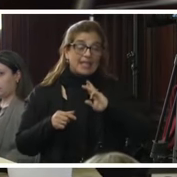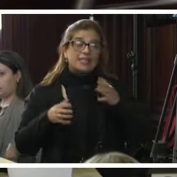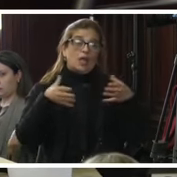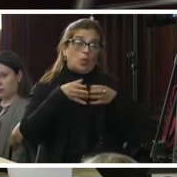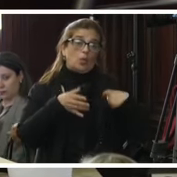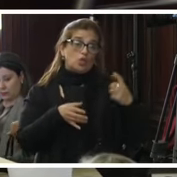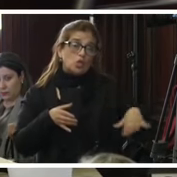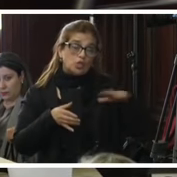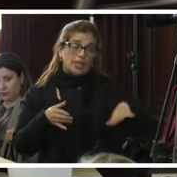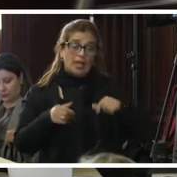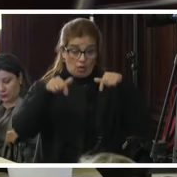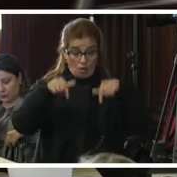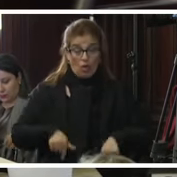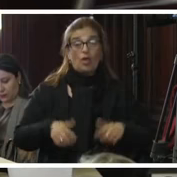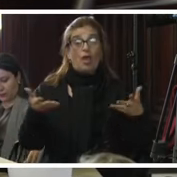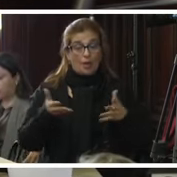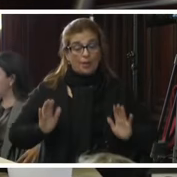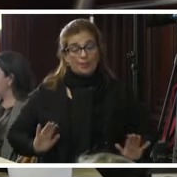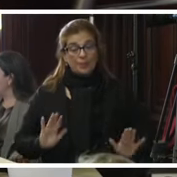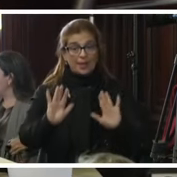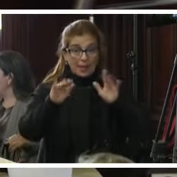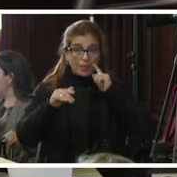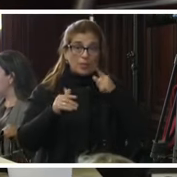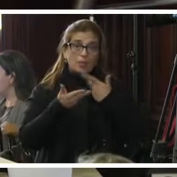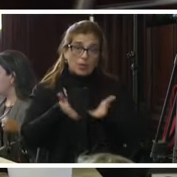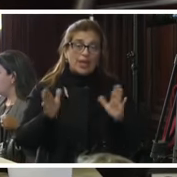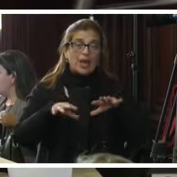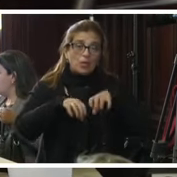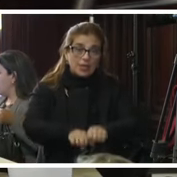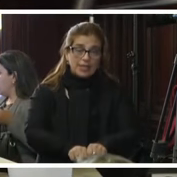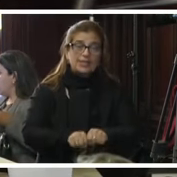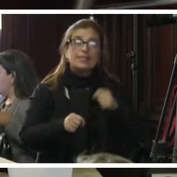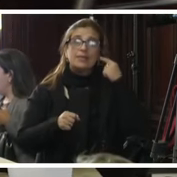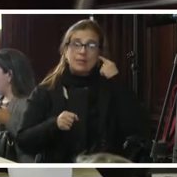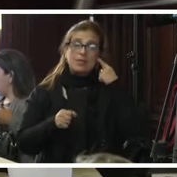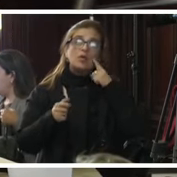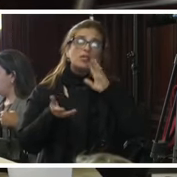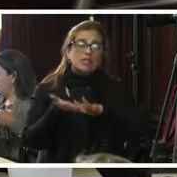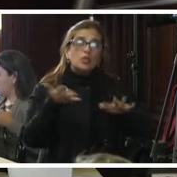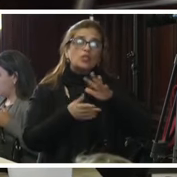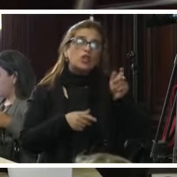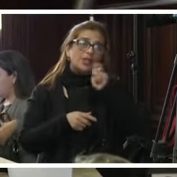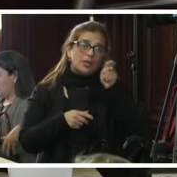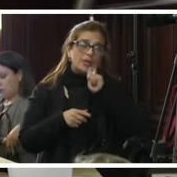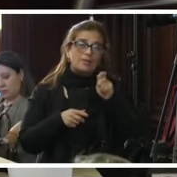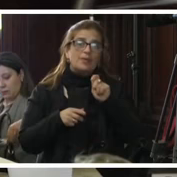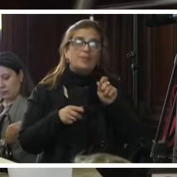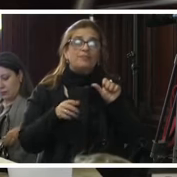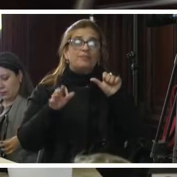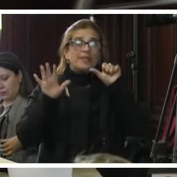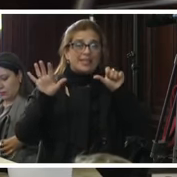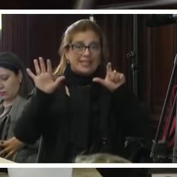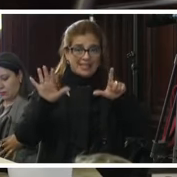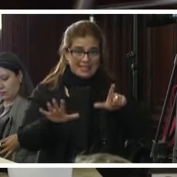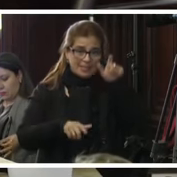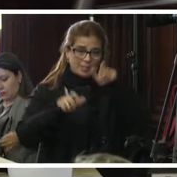gênero. Hoje, enquanto nos preparávamos para essa audiência, tivemos a notícia de que uma turista espanhola de 67 anos foi morta